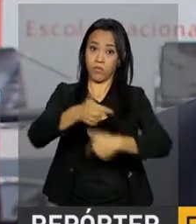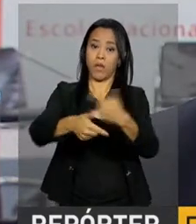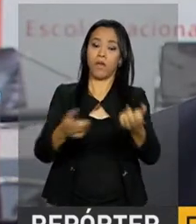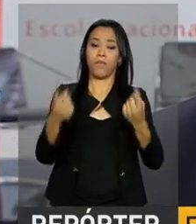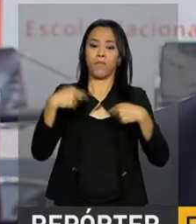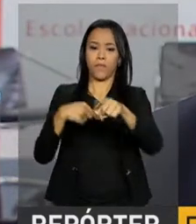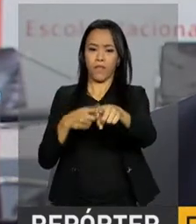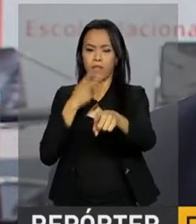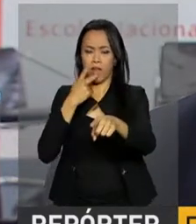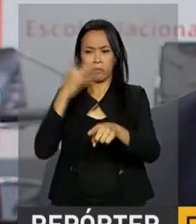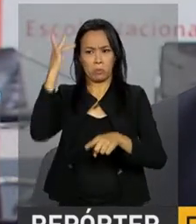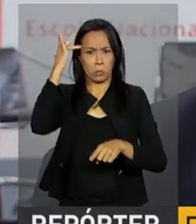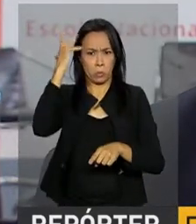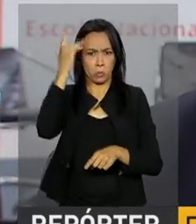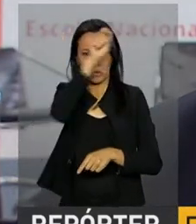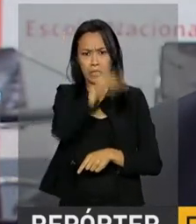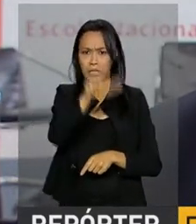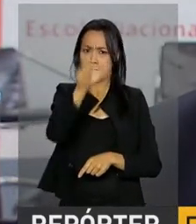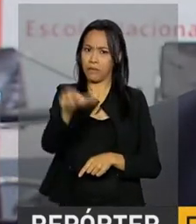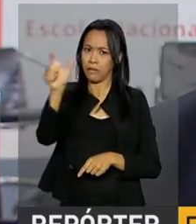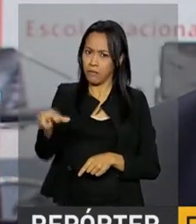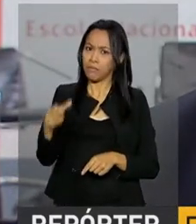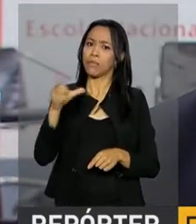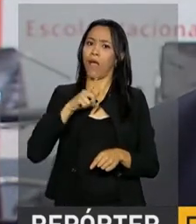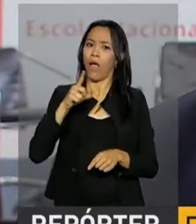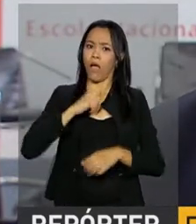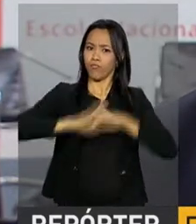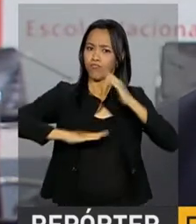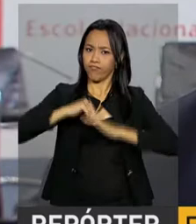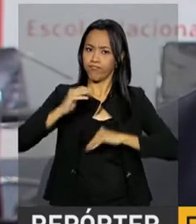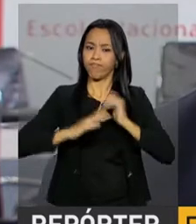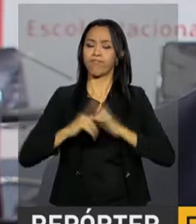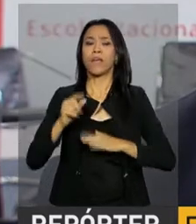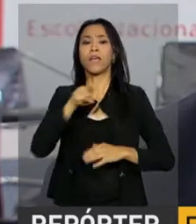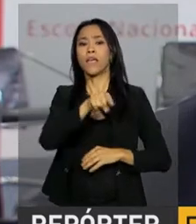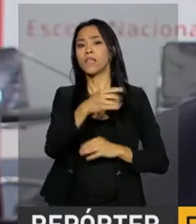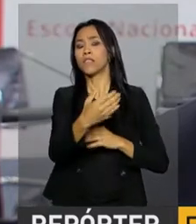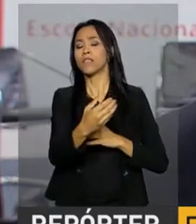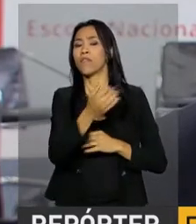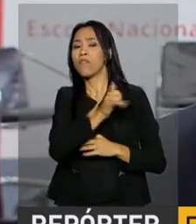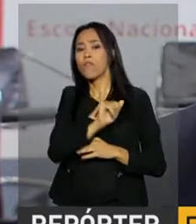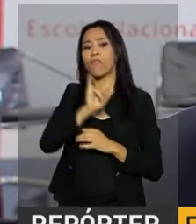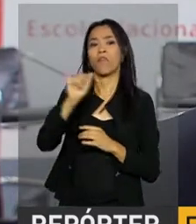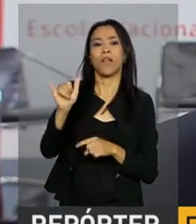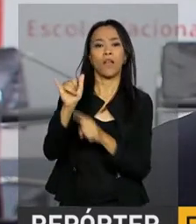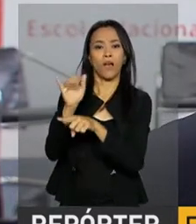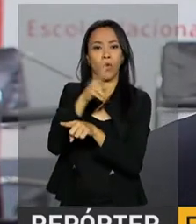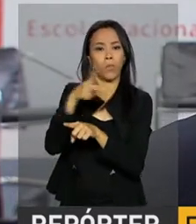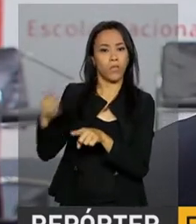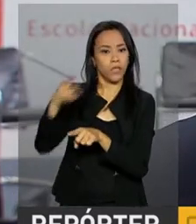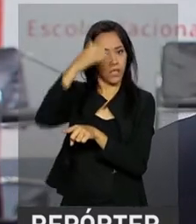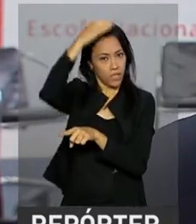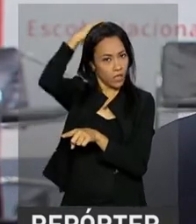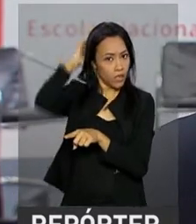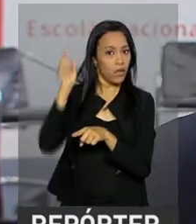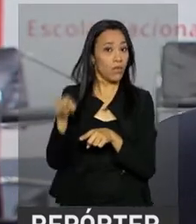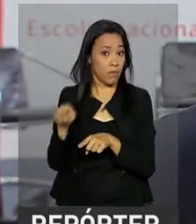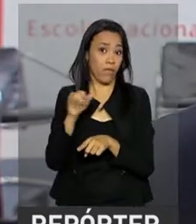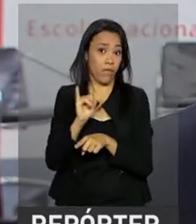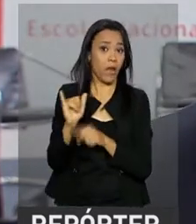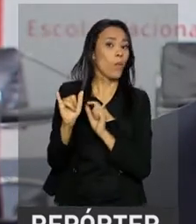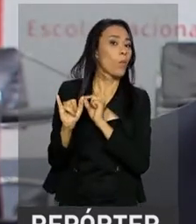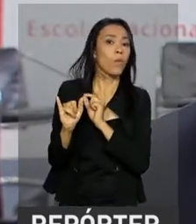sua competência profissional, funcional, eles possam dizer ao governo, o presidente Michel Temer quer efetivamente receber